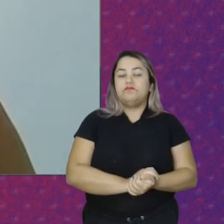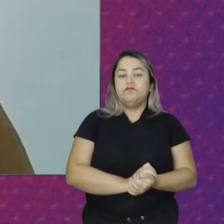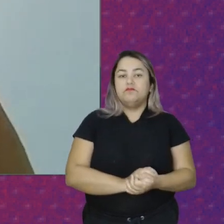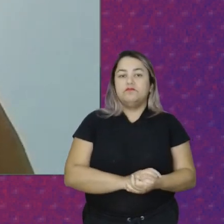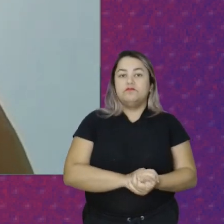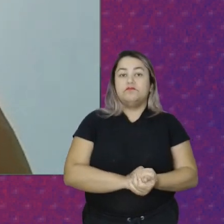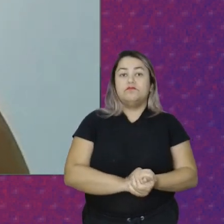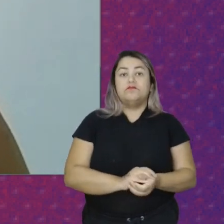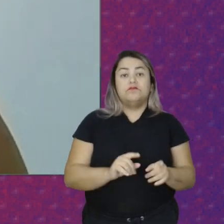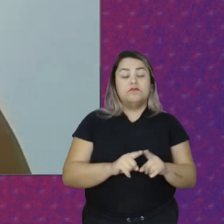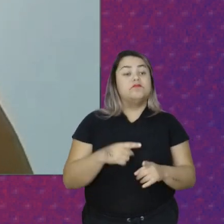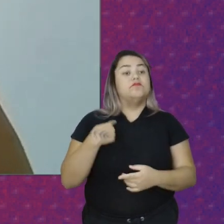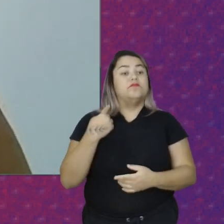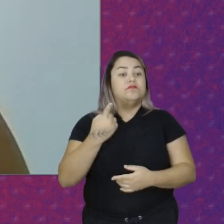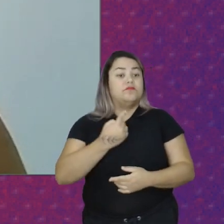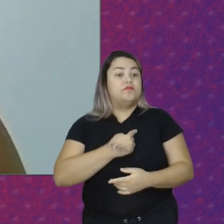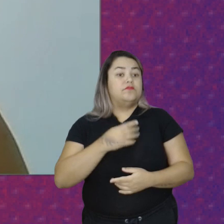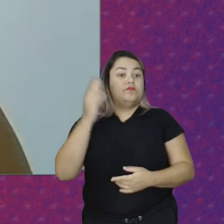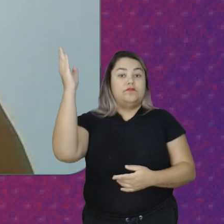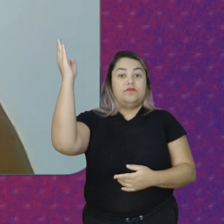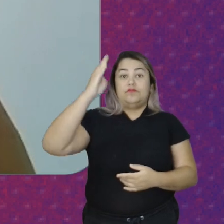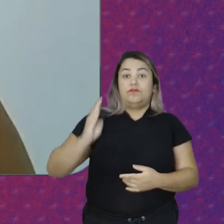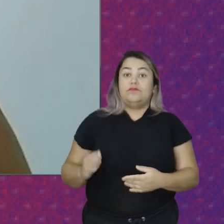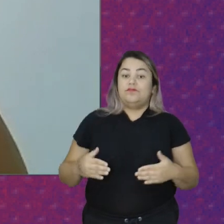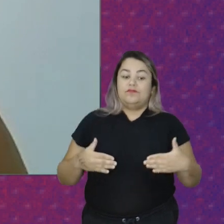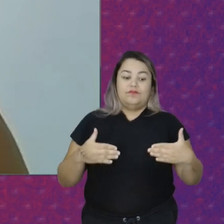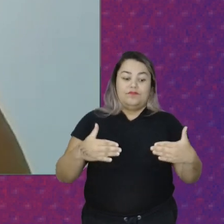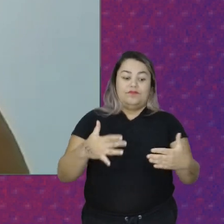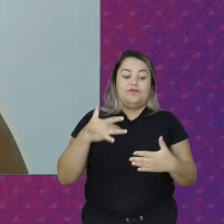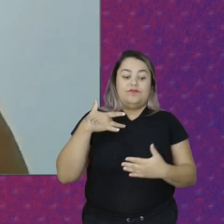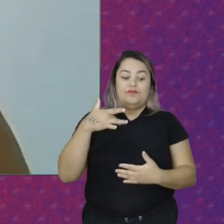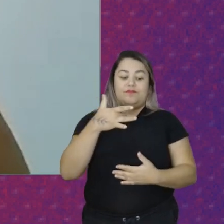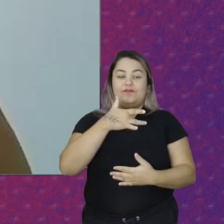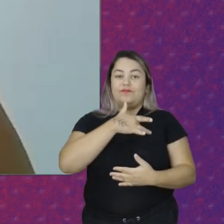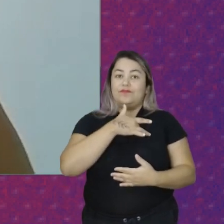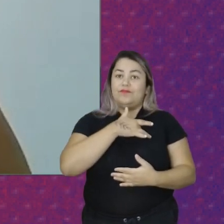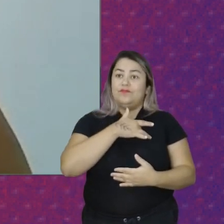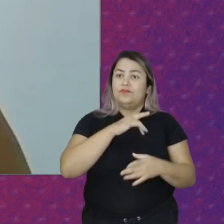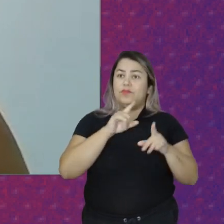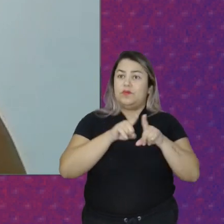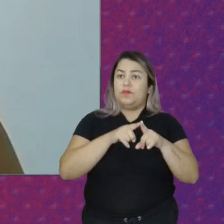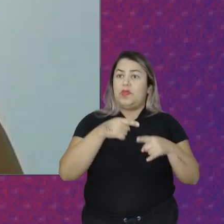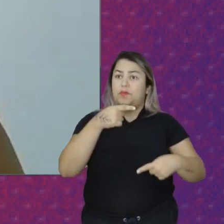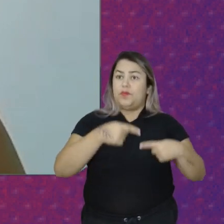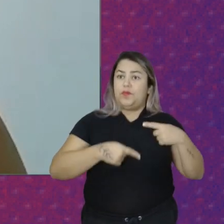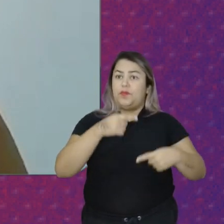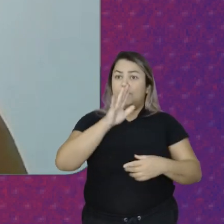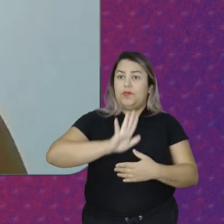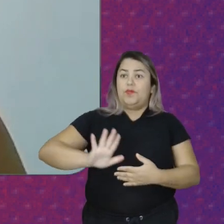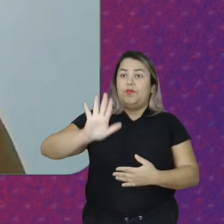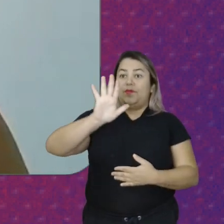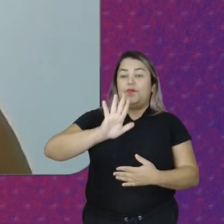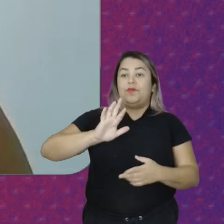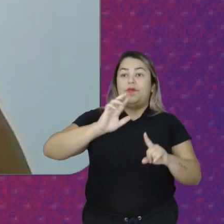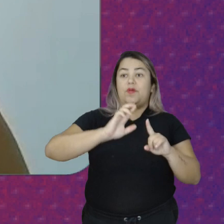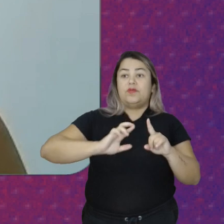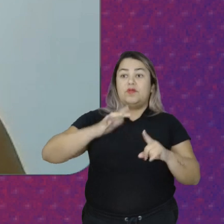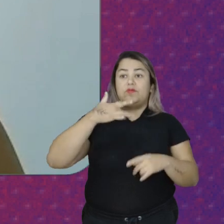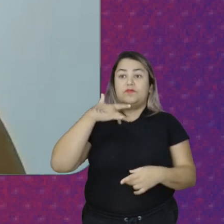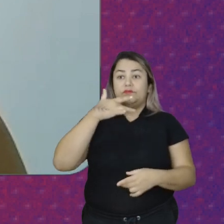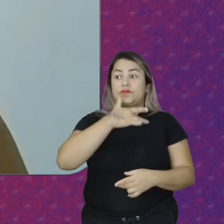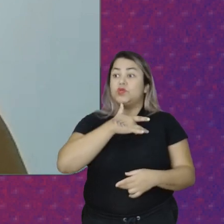Nós recentemente, no Brasil, o Ministério da Saúde recentemente lançou a Política Nacional de Atenção